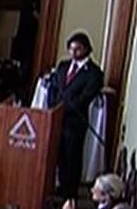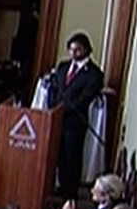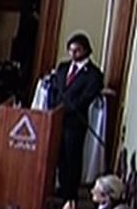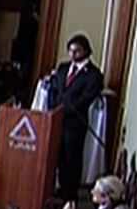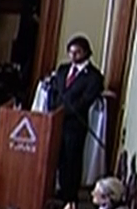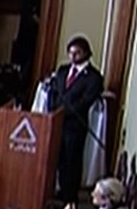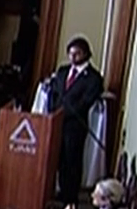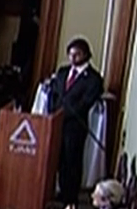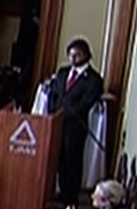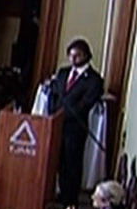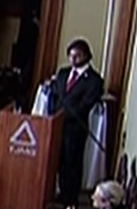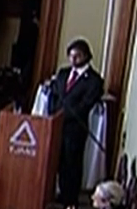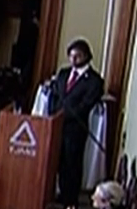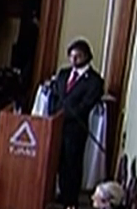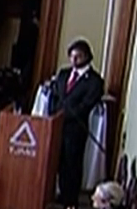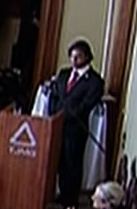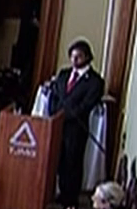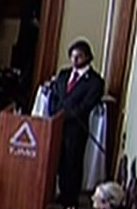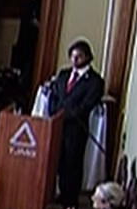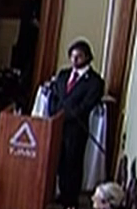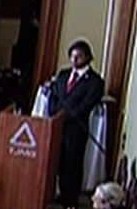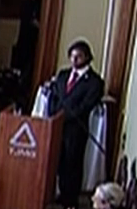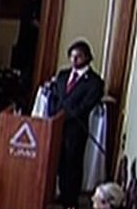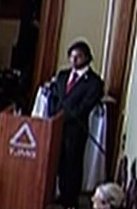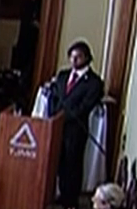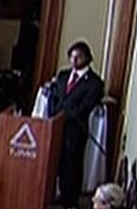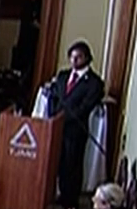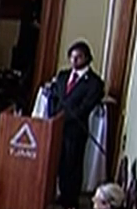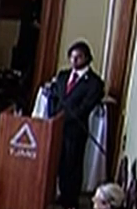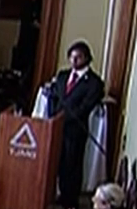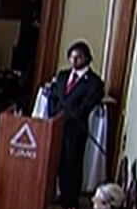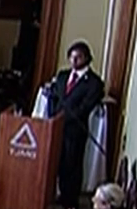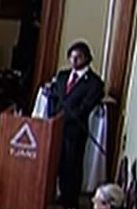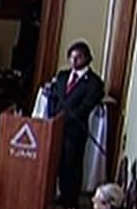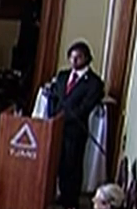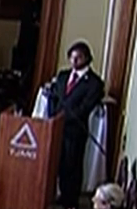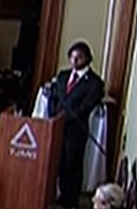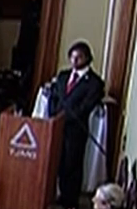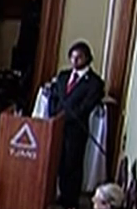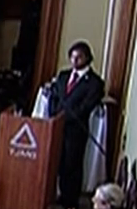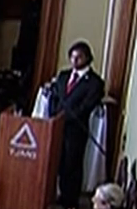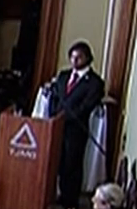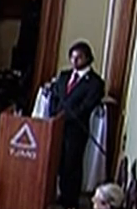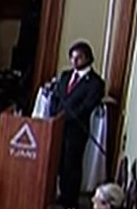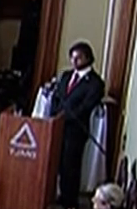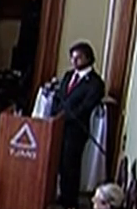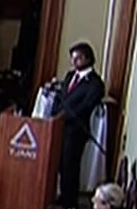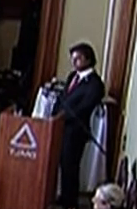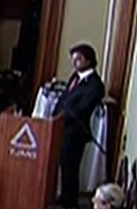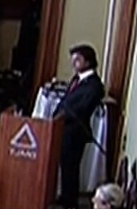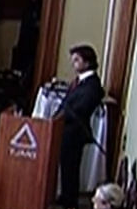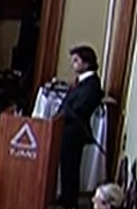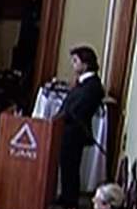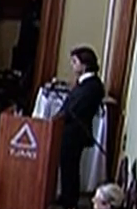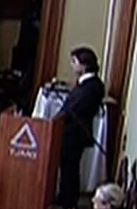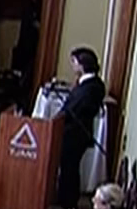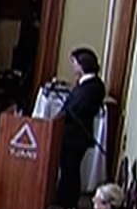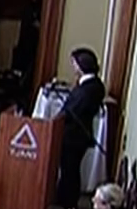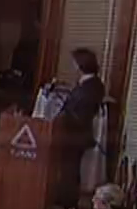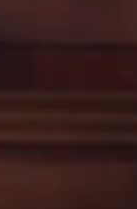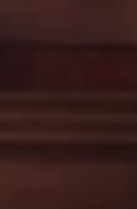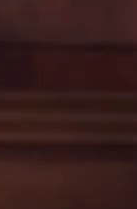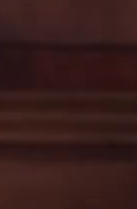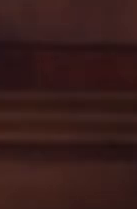juízes, servidores do Judiciário sem o qual nós não atuamos, Ministério Público que vem avançando na sua